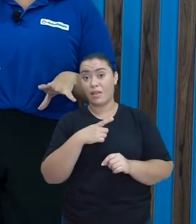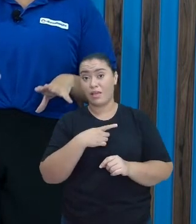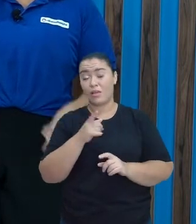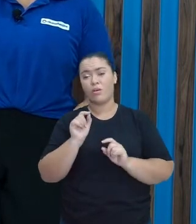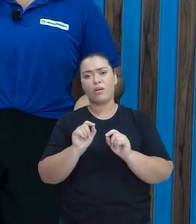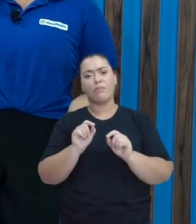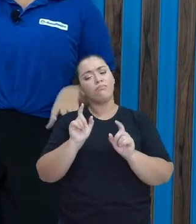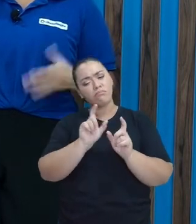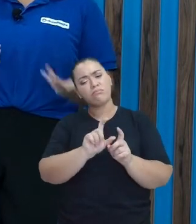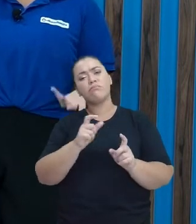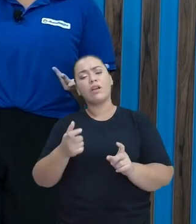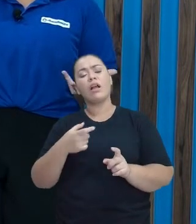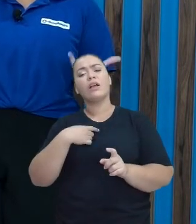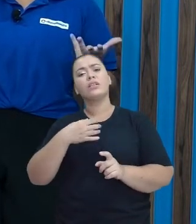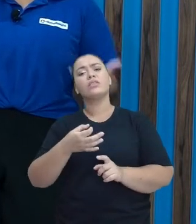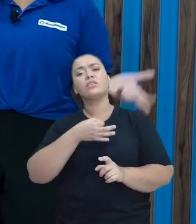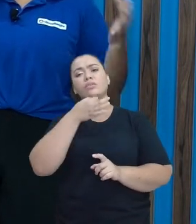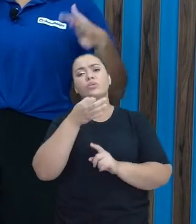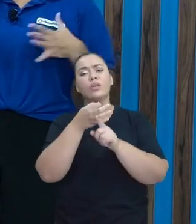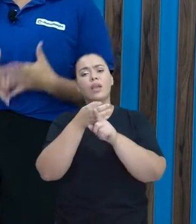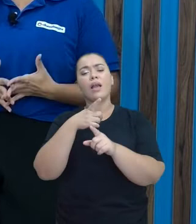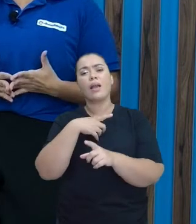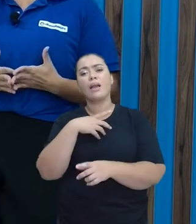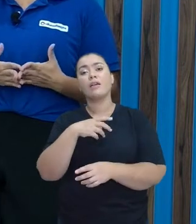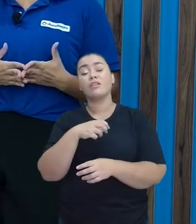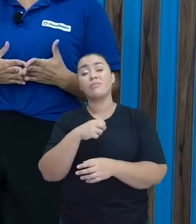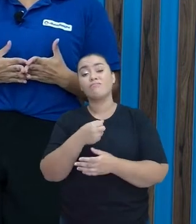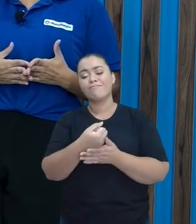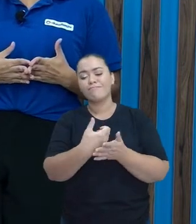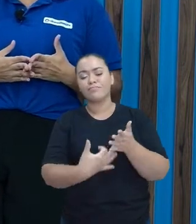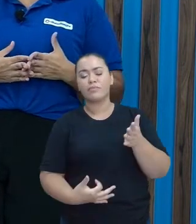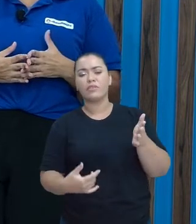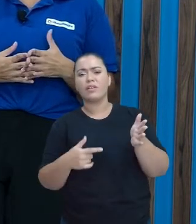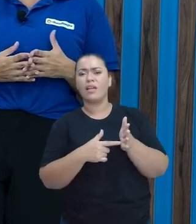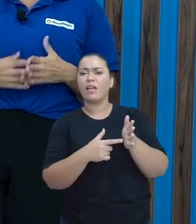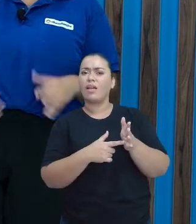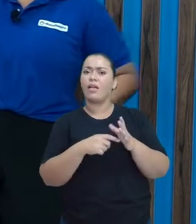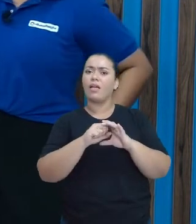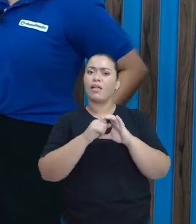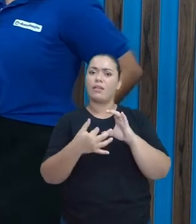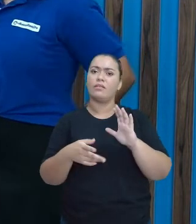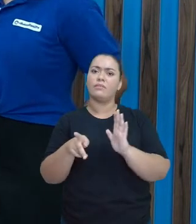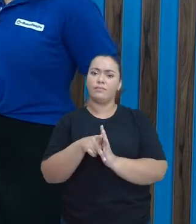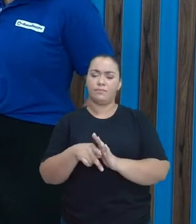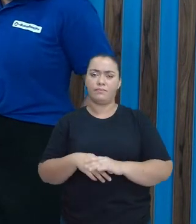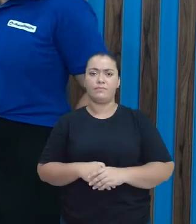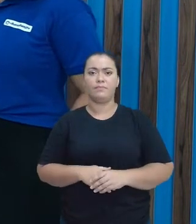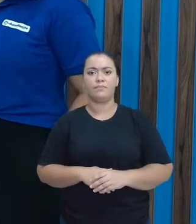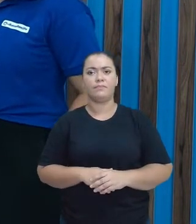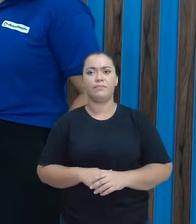discurso repleto de características, né?